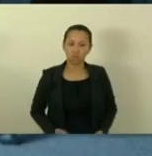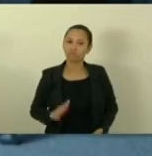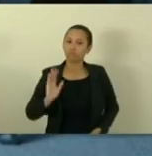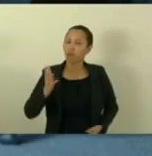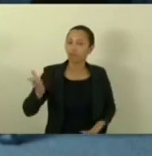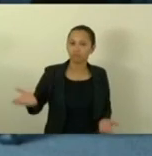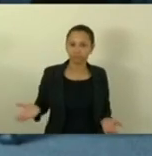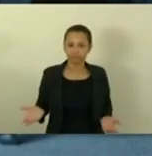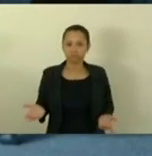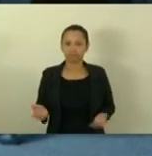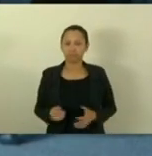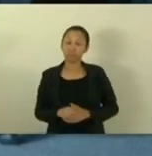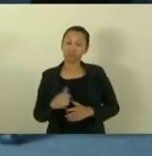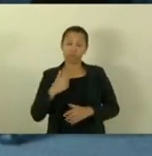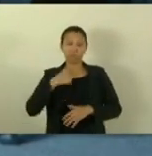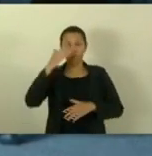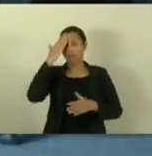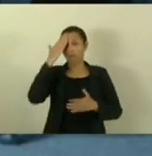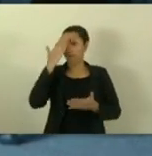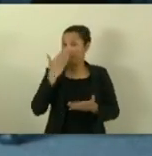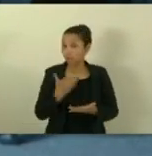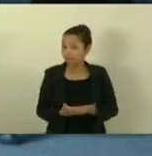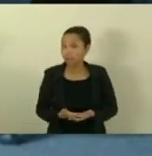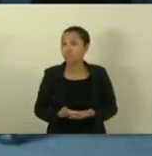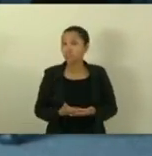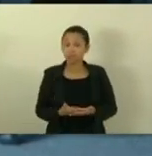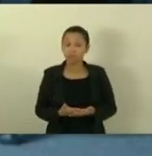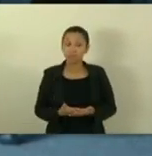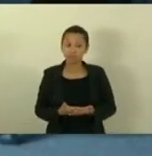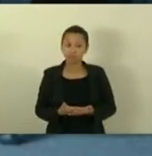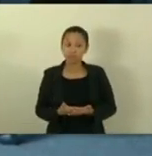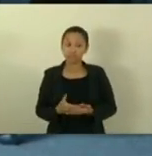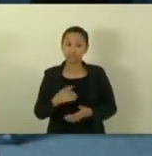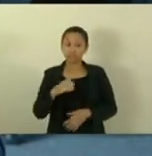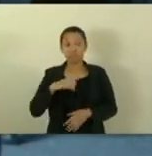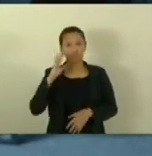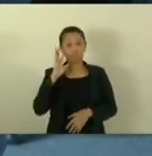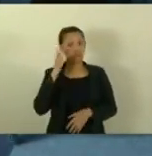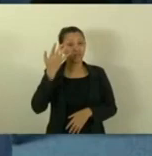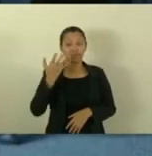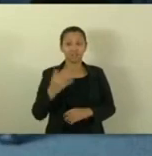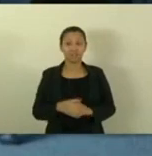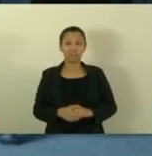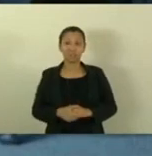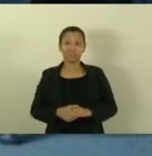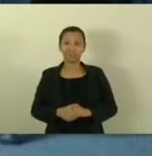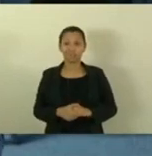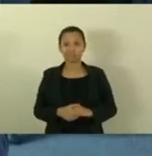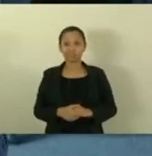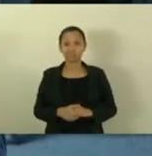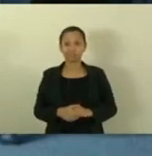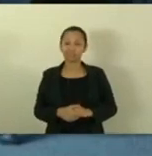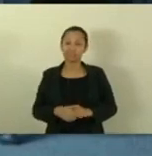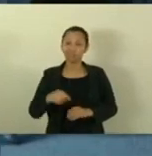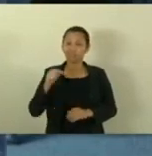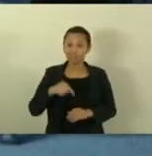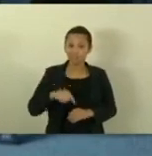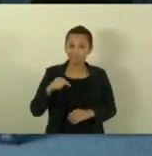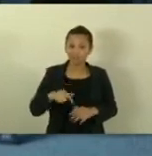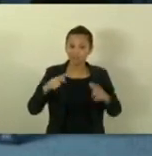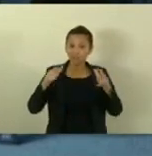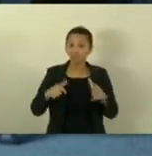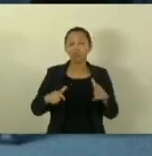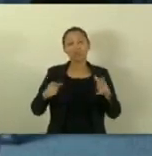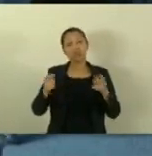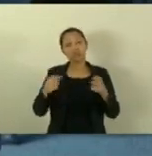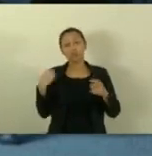Acredito, piamente, que vai tomar mais uma decisão equivocada. Mas aqui é uma casa de falar e devemos